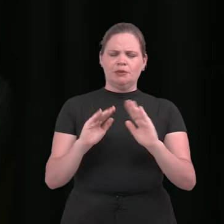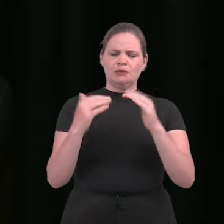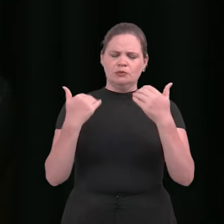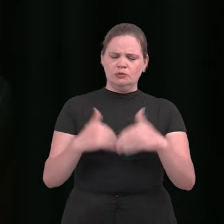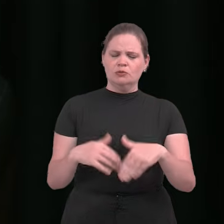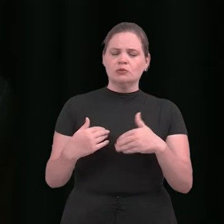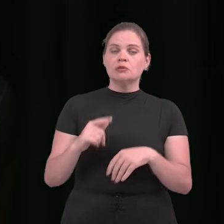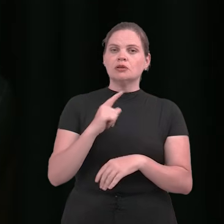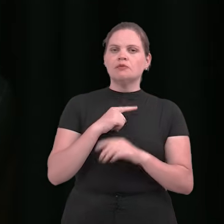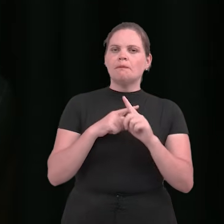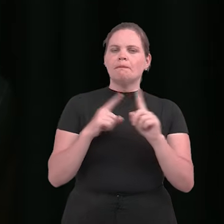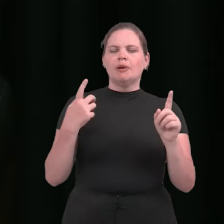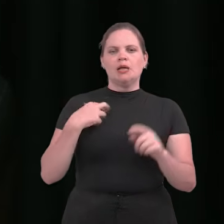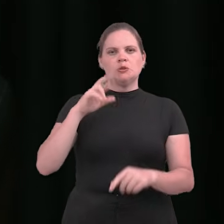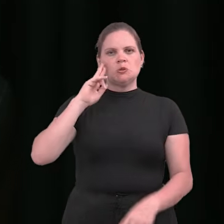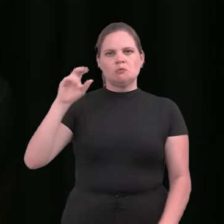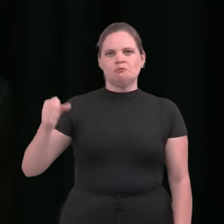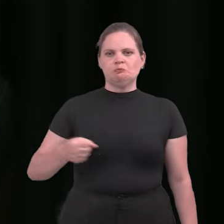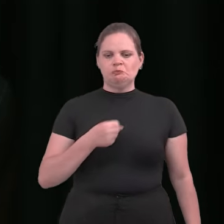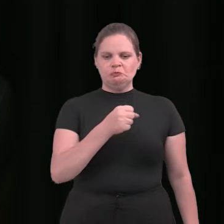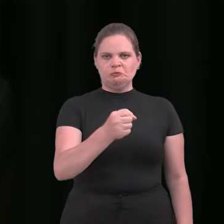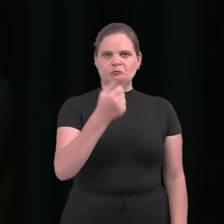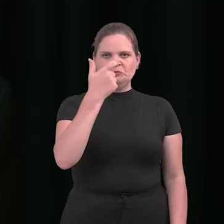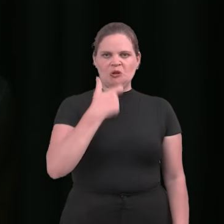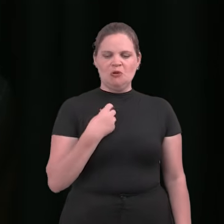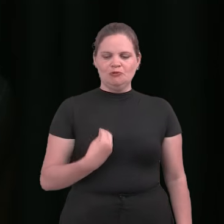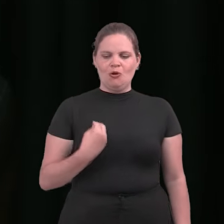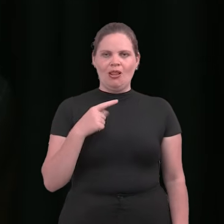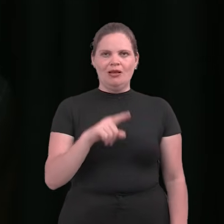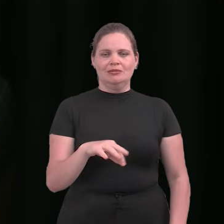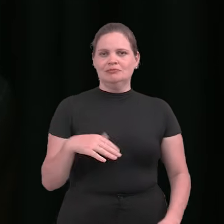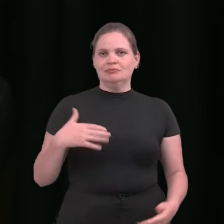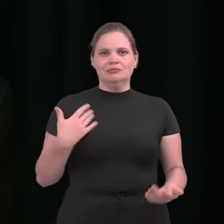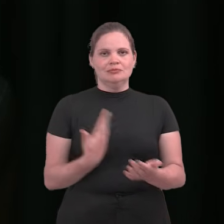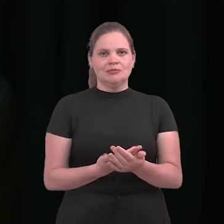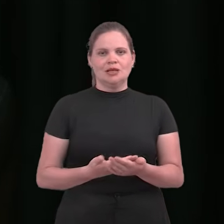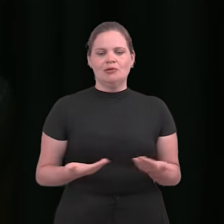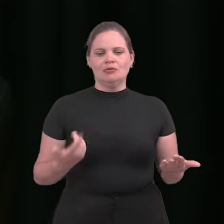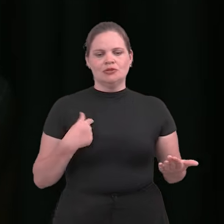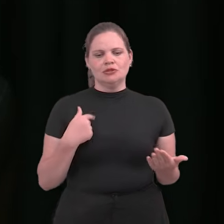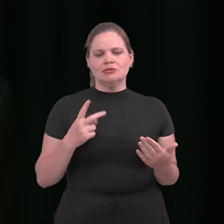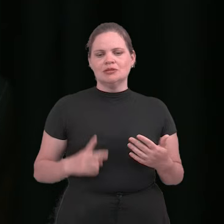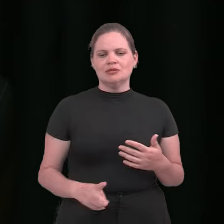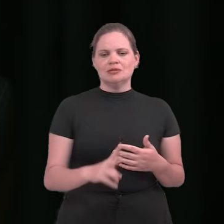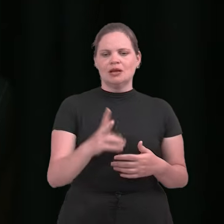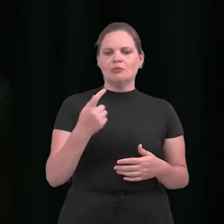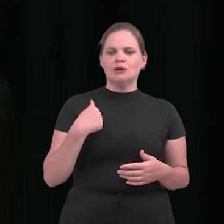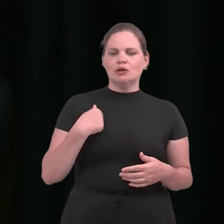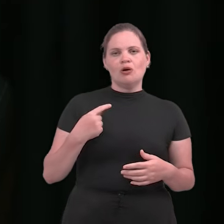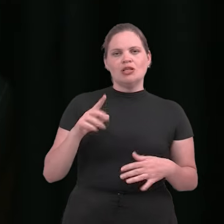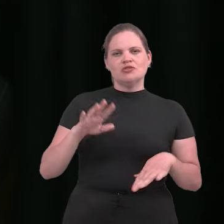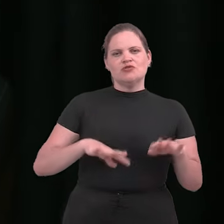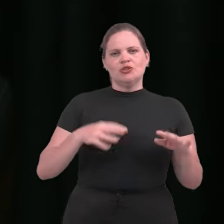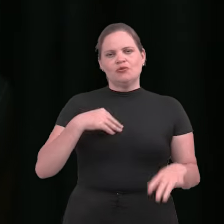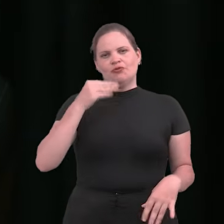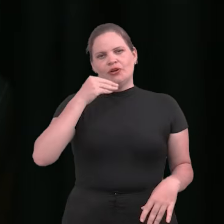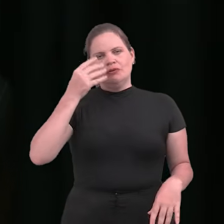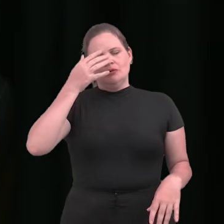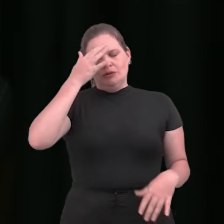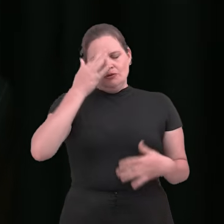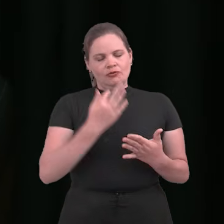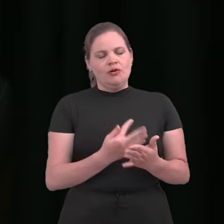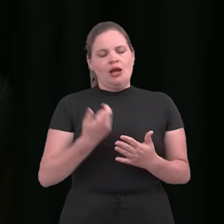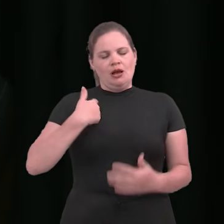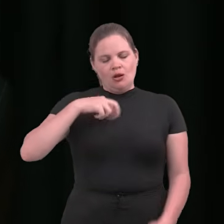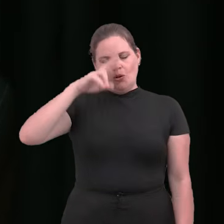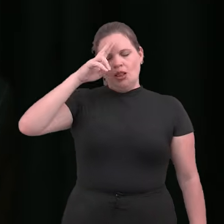concurso, Uhum. mas o Senhor me colocou lá. Amém. E até hoje eu procuro, toda vez que eu estou meio fraco aí na fé, eu falo, não, eu fiz